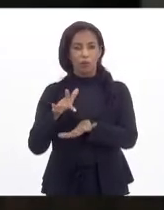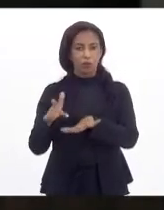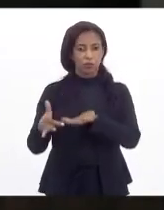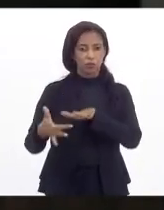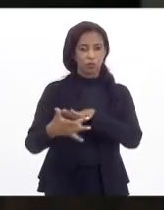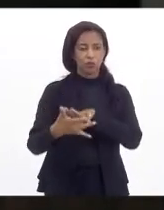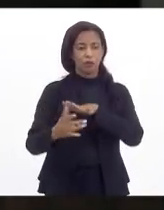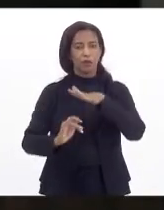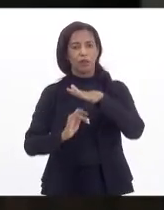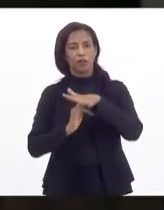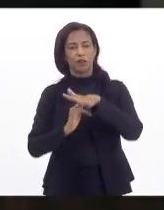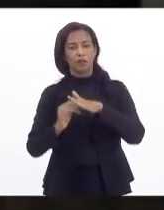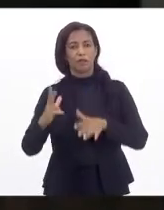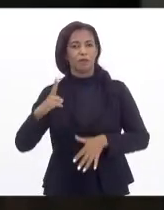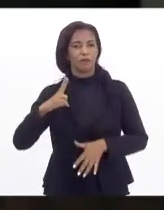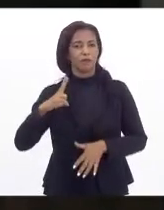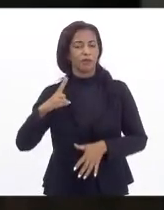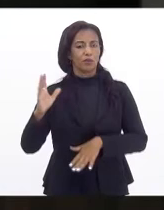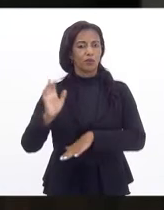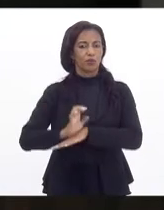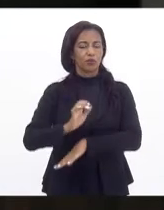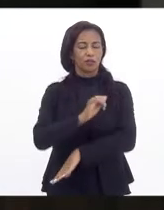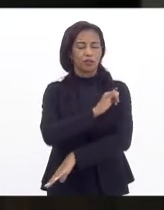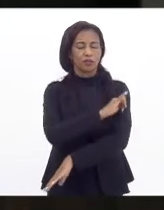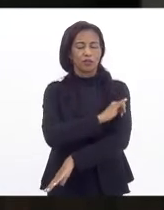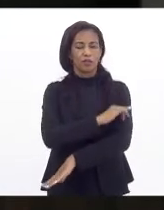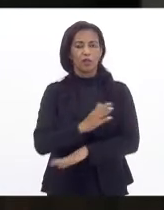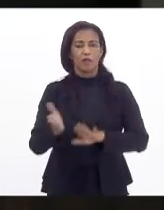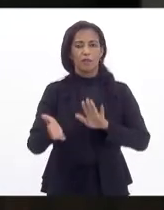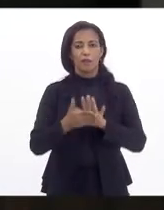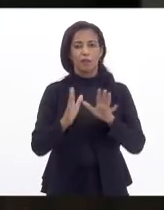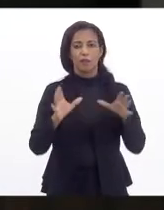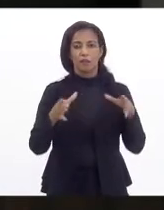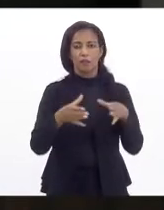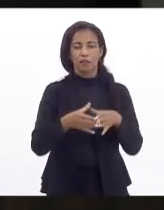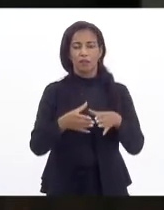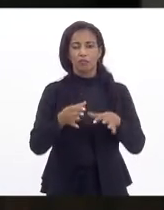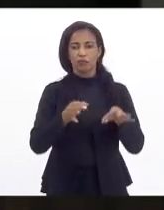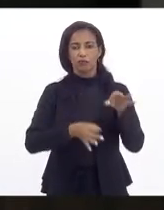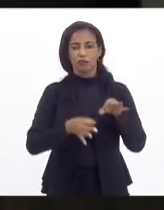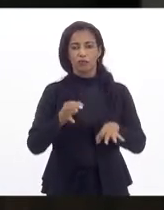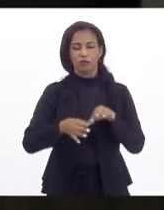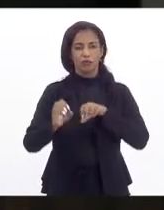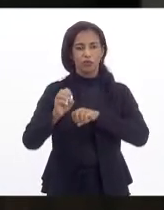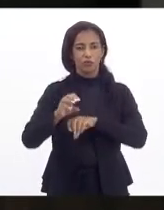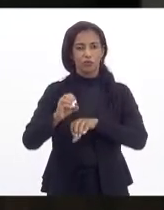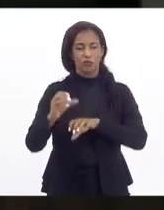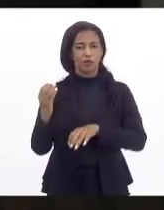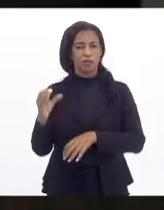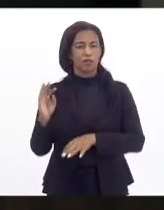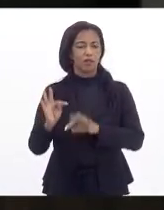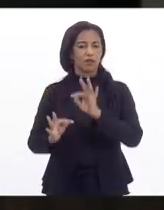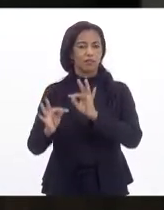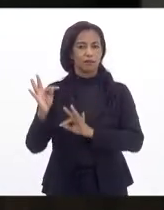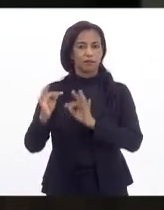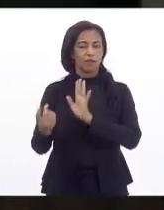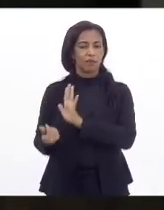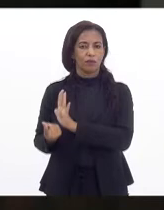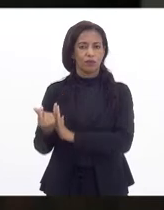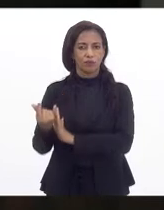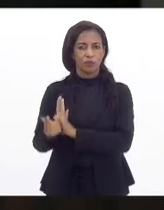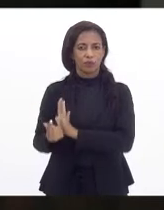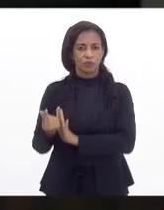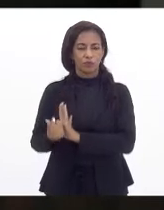pelas instituições privadas do ensino no âmbito do Estado do Rio de Janeiro. Pedindo pareceres nas comissões de Constituição, Justiça, de Educação, Ciência e Tecnologia e de